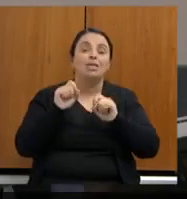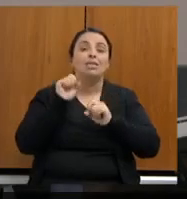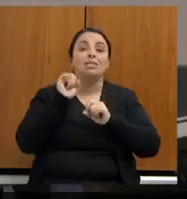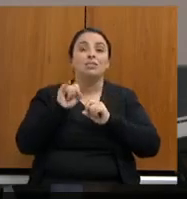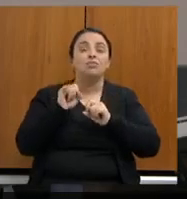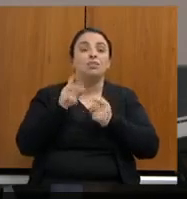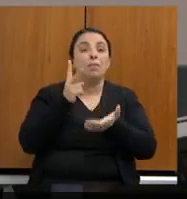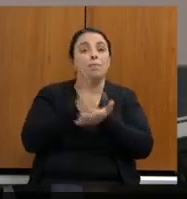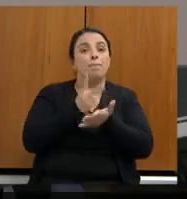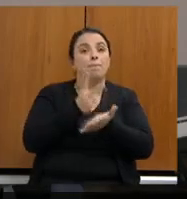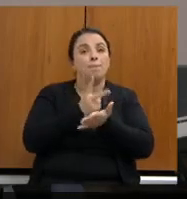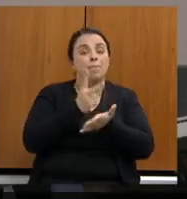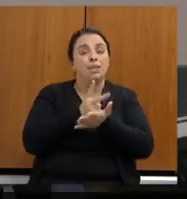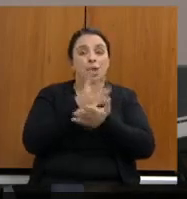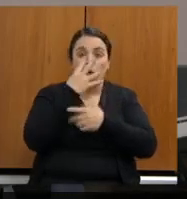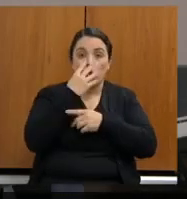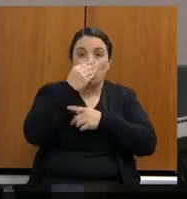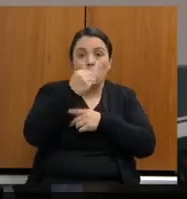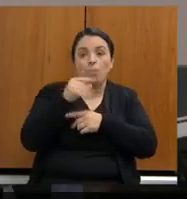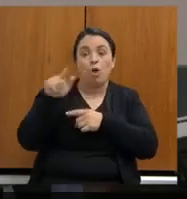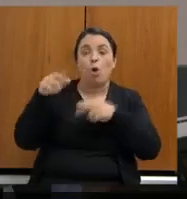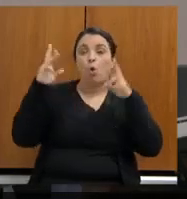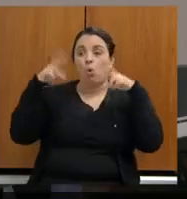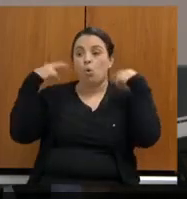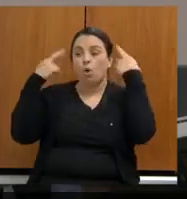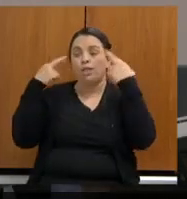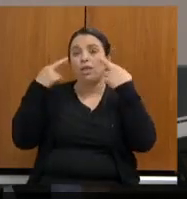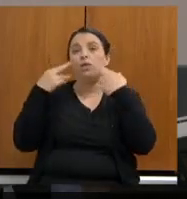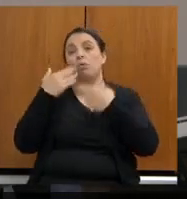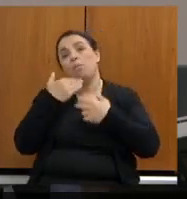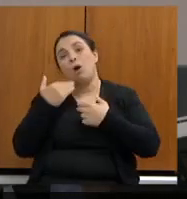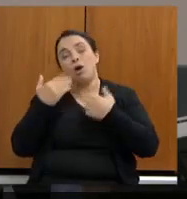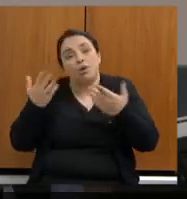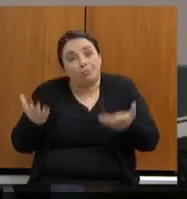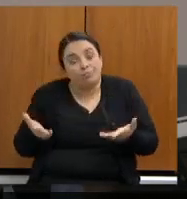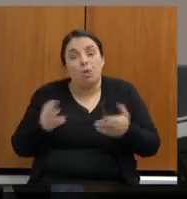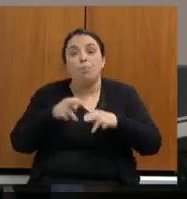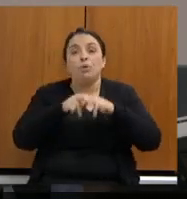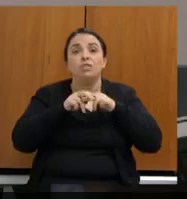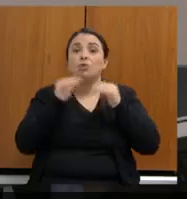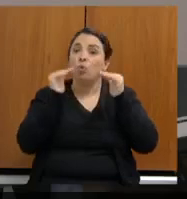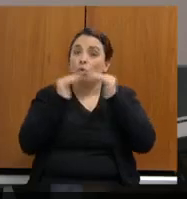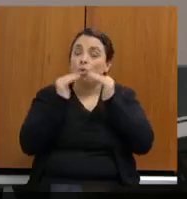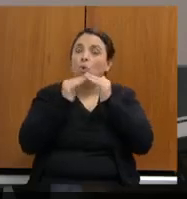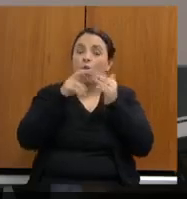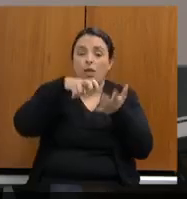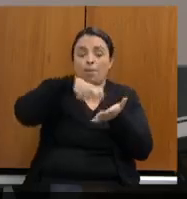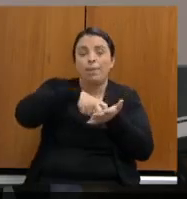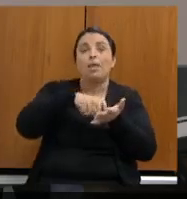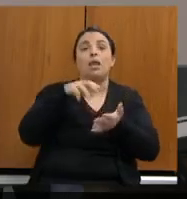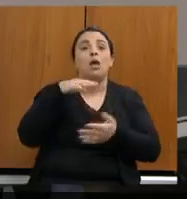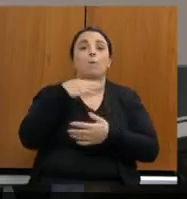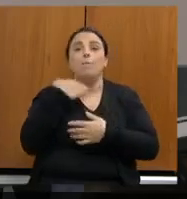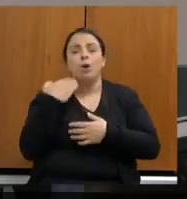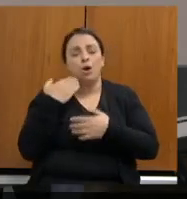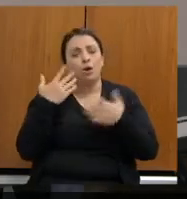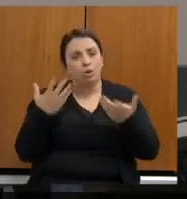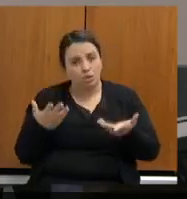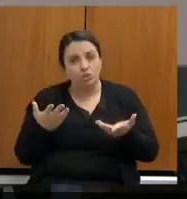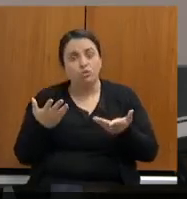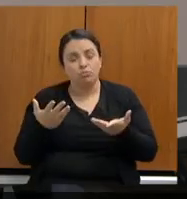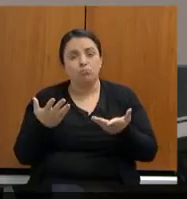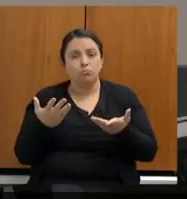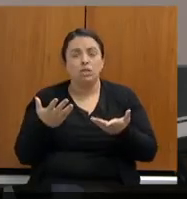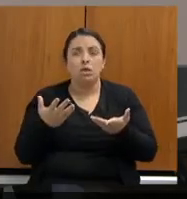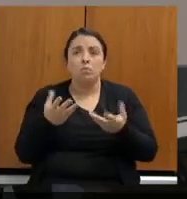lobo você sacrifica o cordeiro então por isso sou a favor da pena de morte Ainda mais quando a gente vê que o índice de as pessoas que regressam